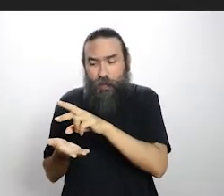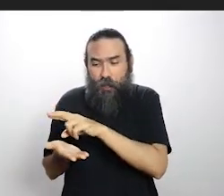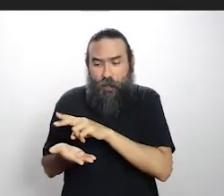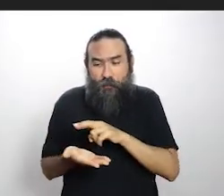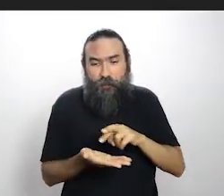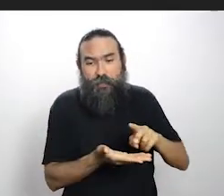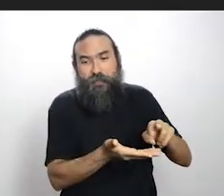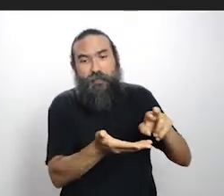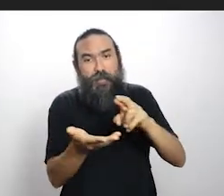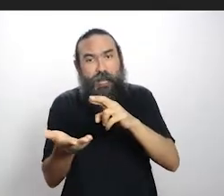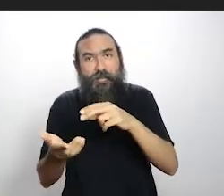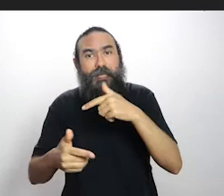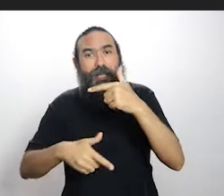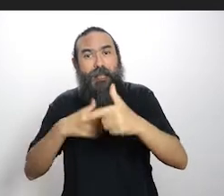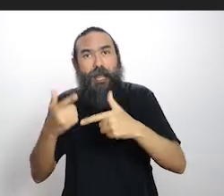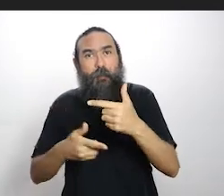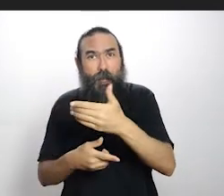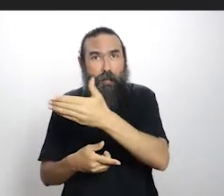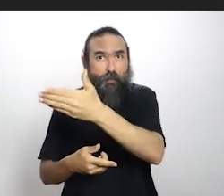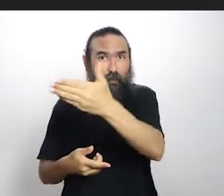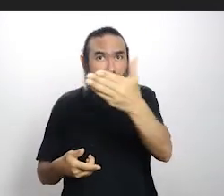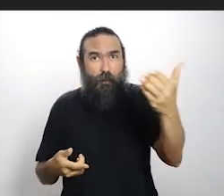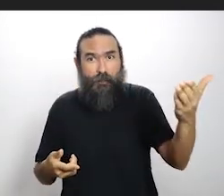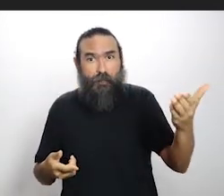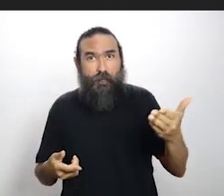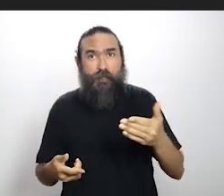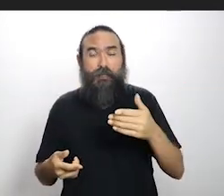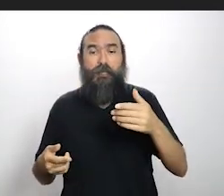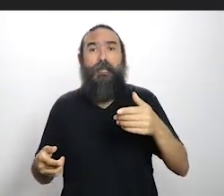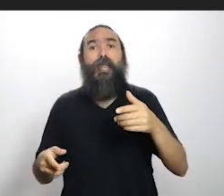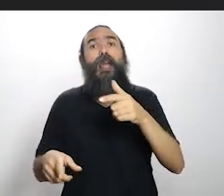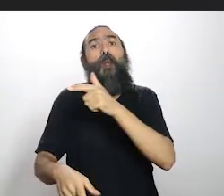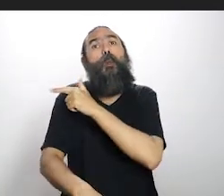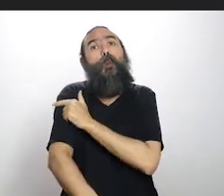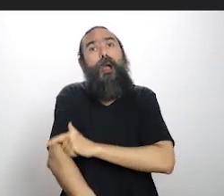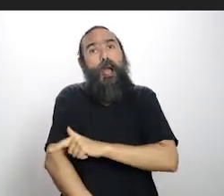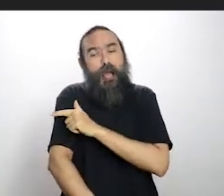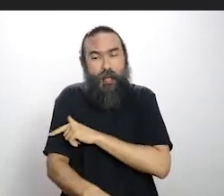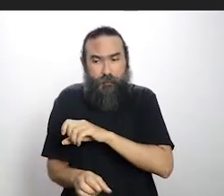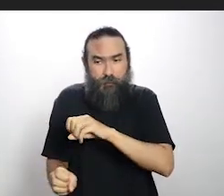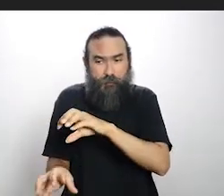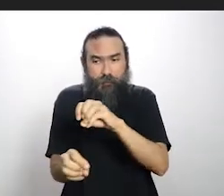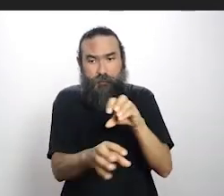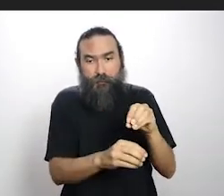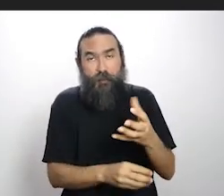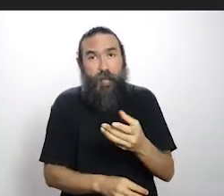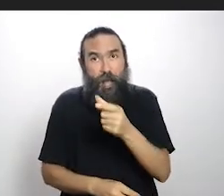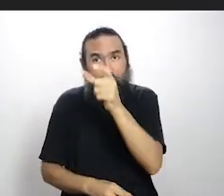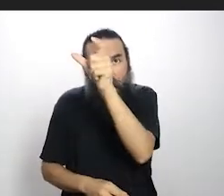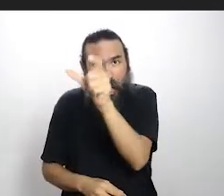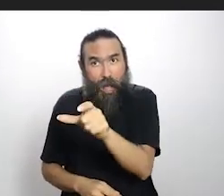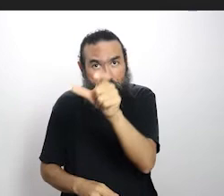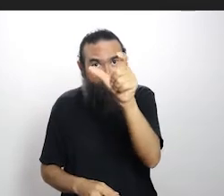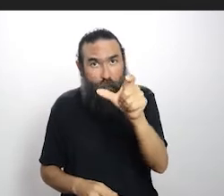diversidade de atuação de cada um de vocês, né, no âmbito da educação. E